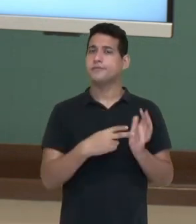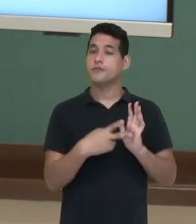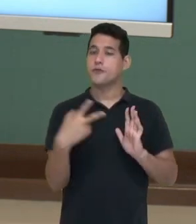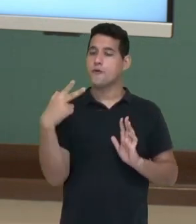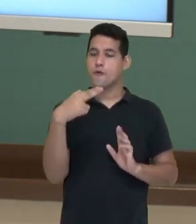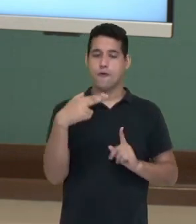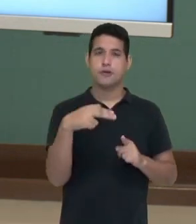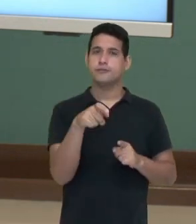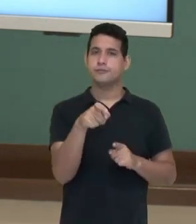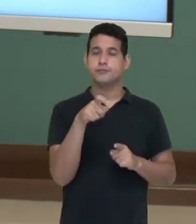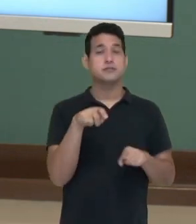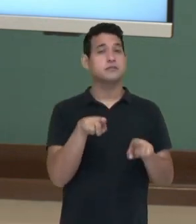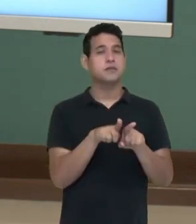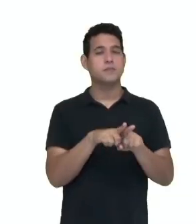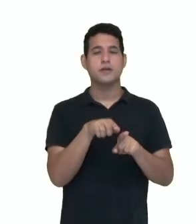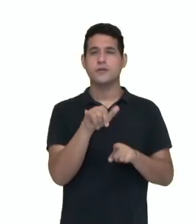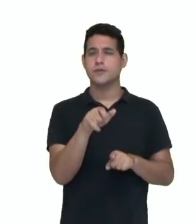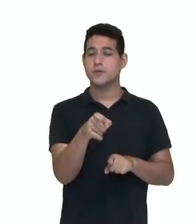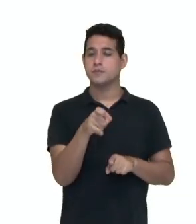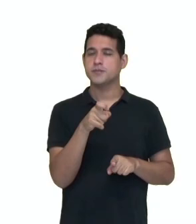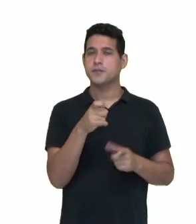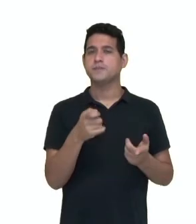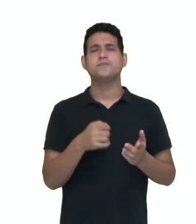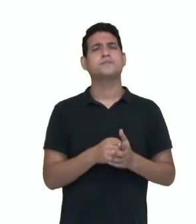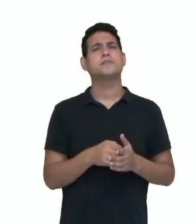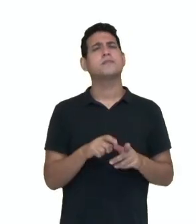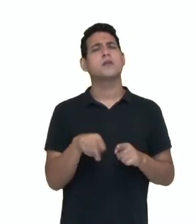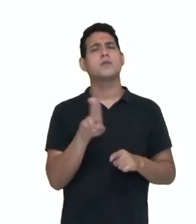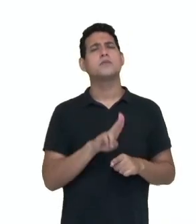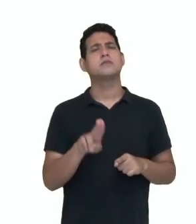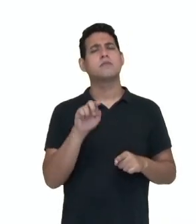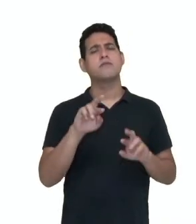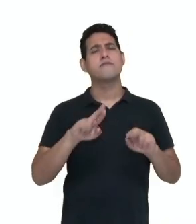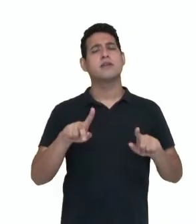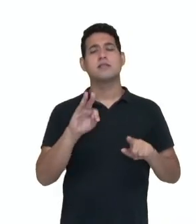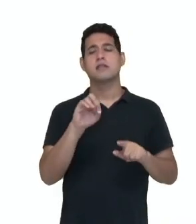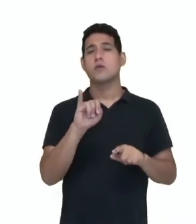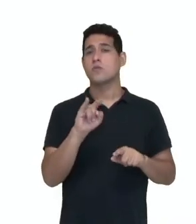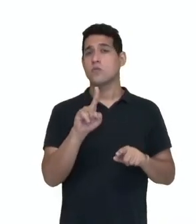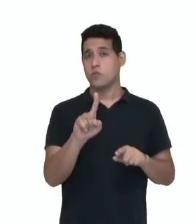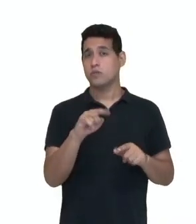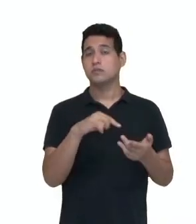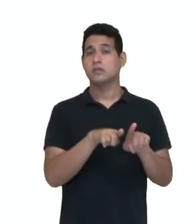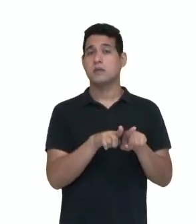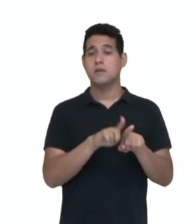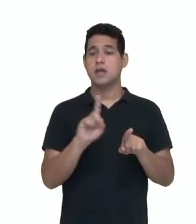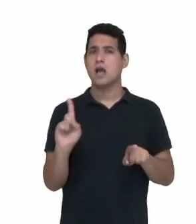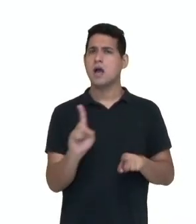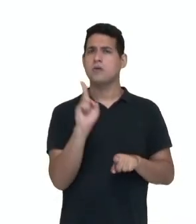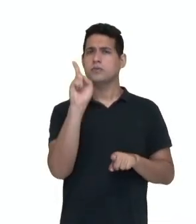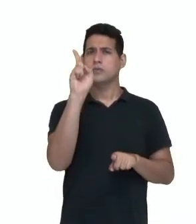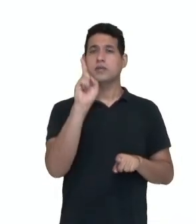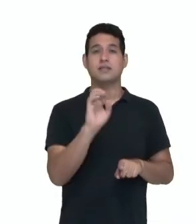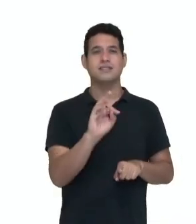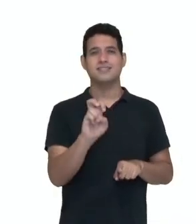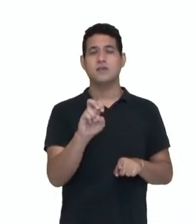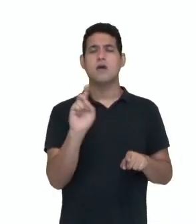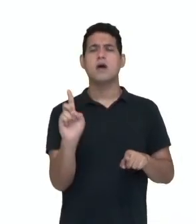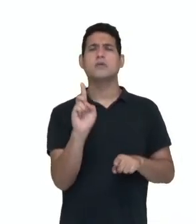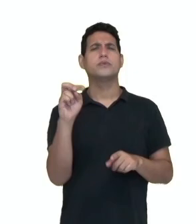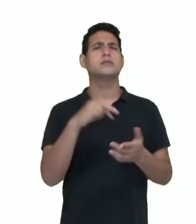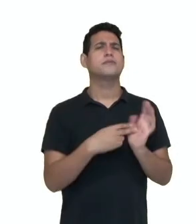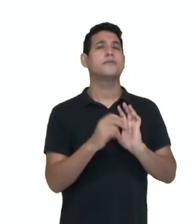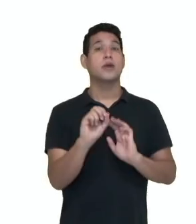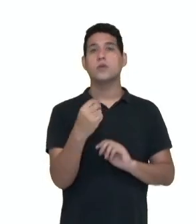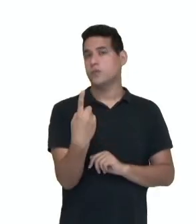no eixo X e no eixo Y. E usar outro ponto, quando t é 1, a altura é... Quando t é 5, perdão, a altura